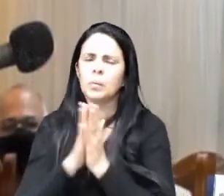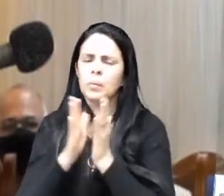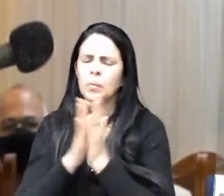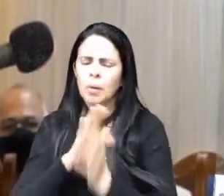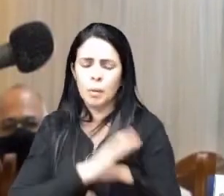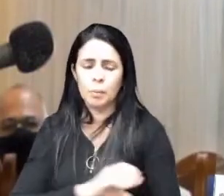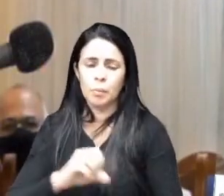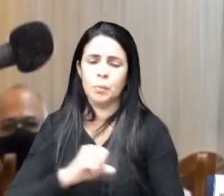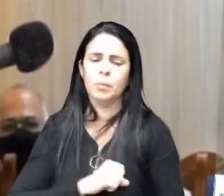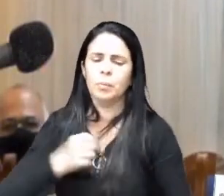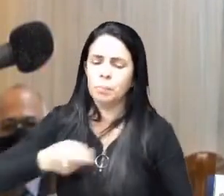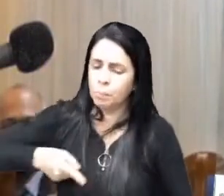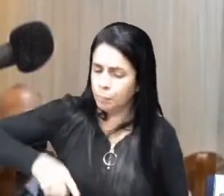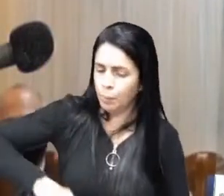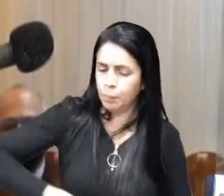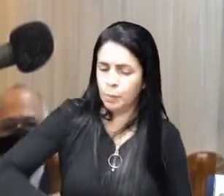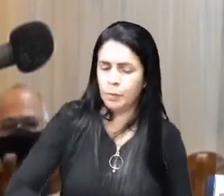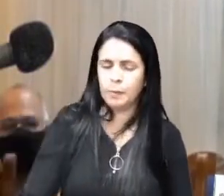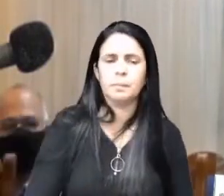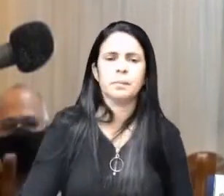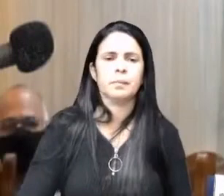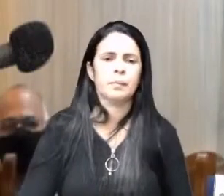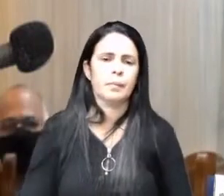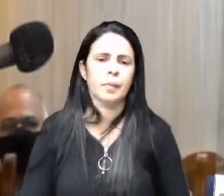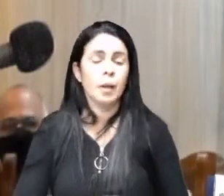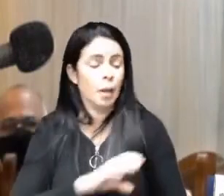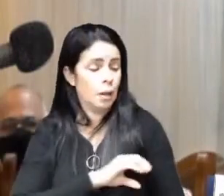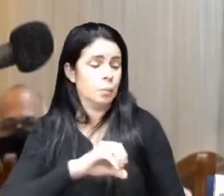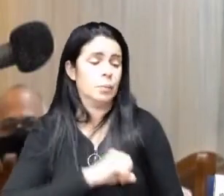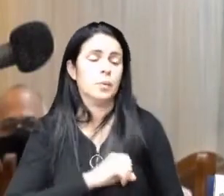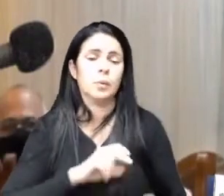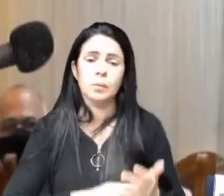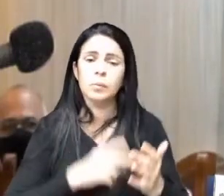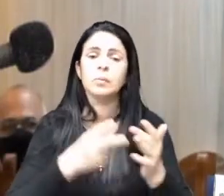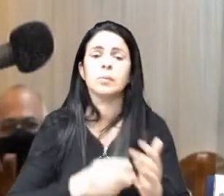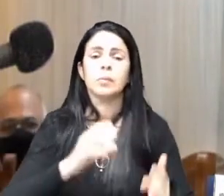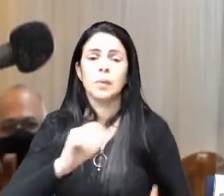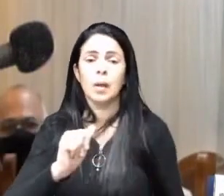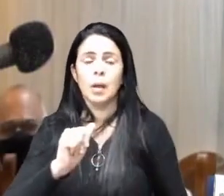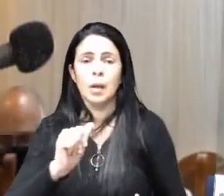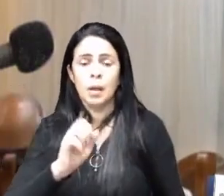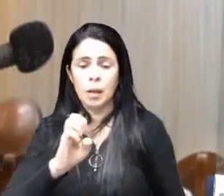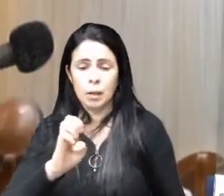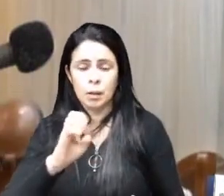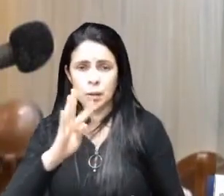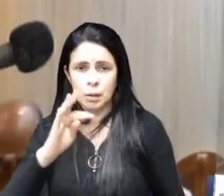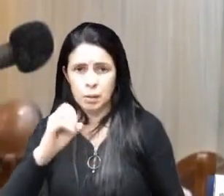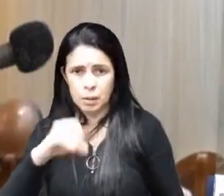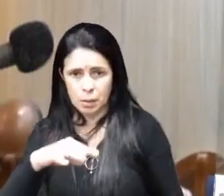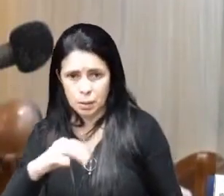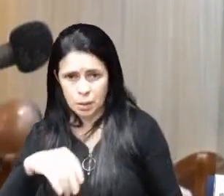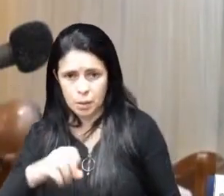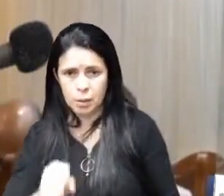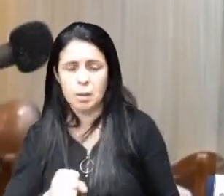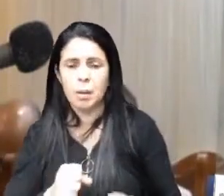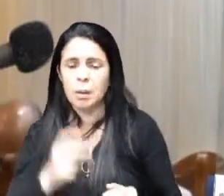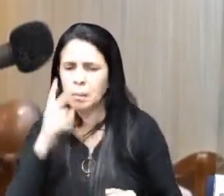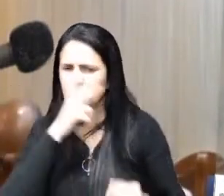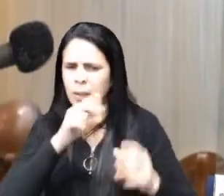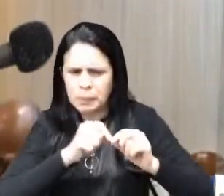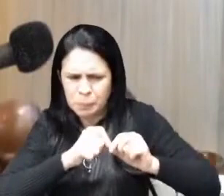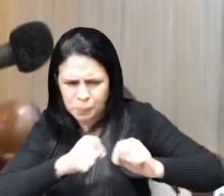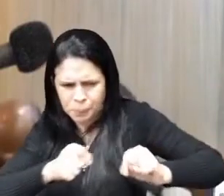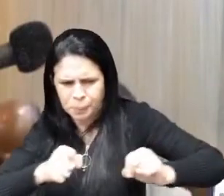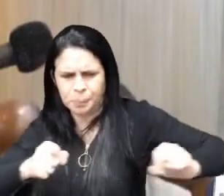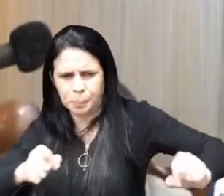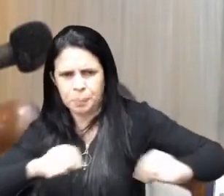ardente, aleluia. Amem com amor ectênis, um amor que é elástico, que se estica, que você faz além do